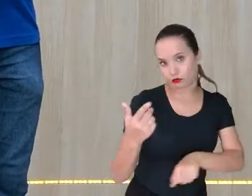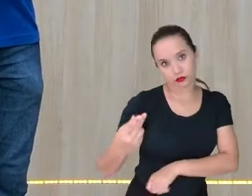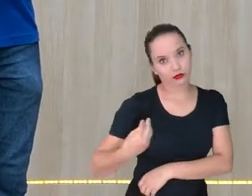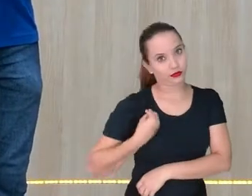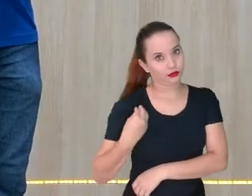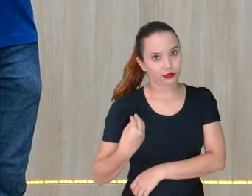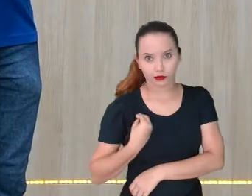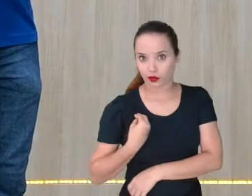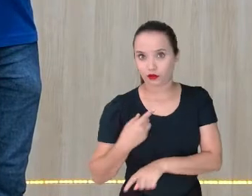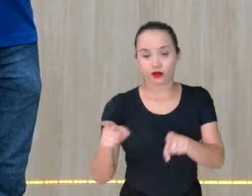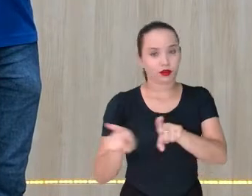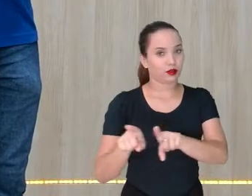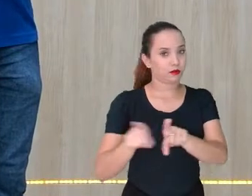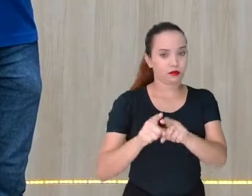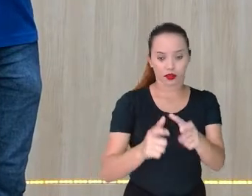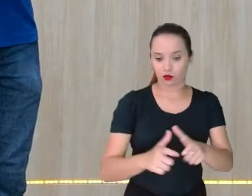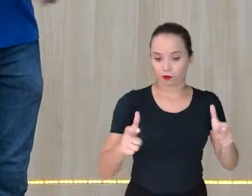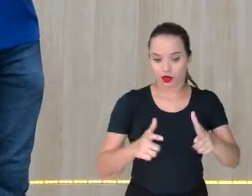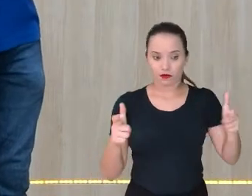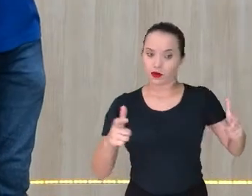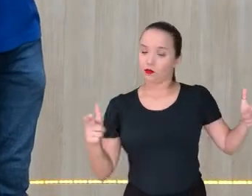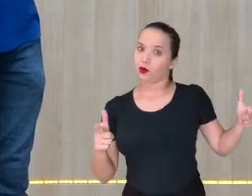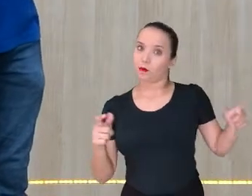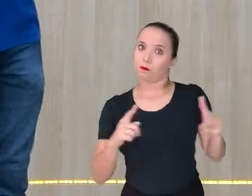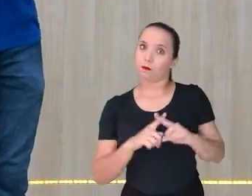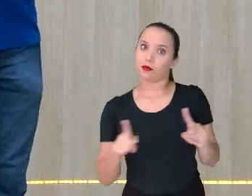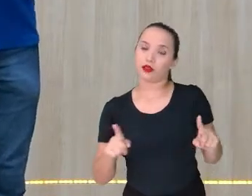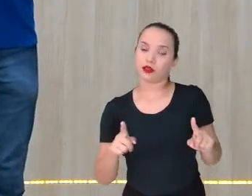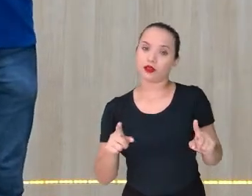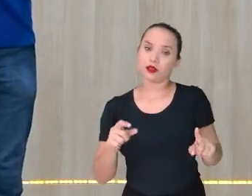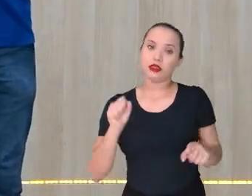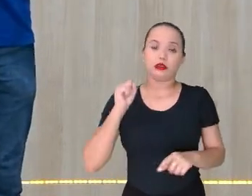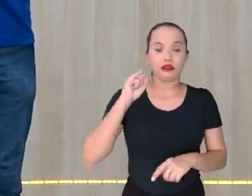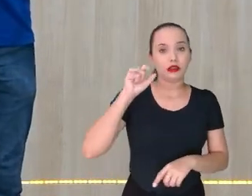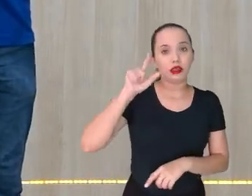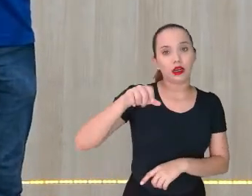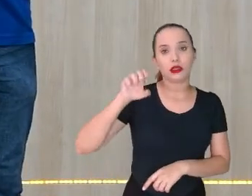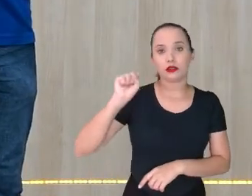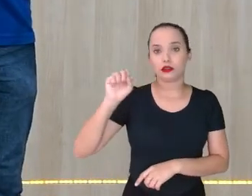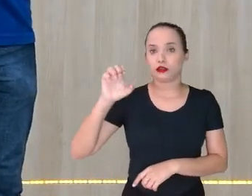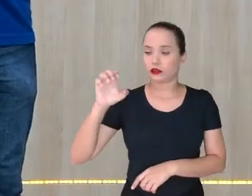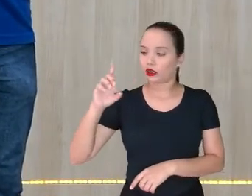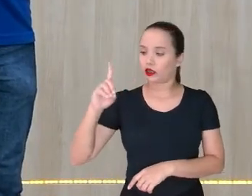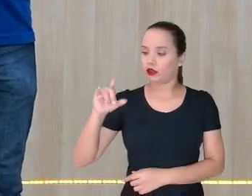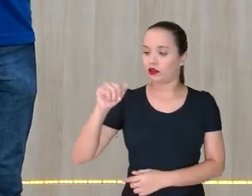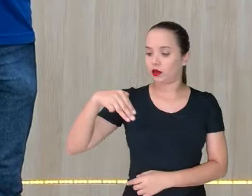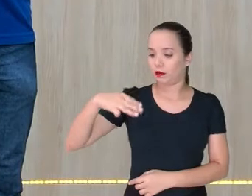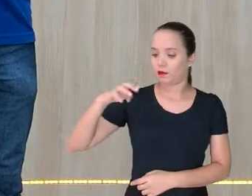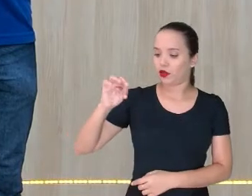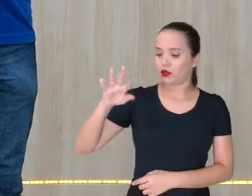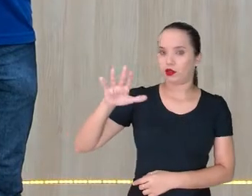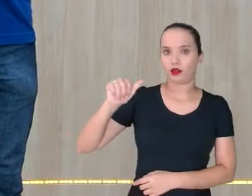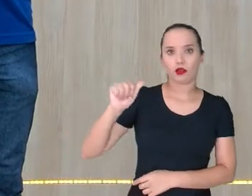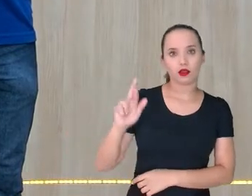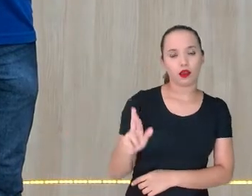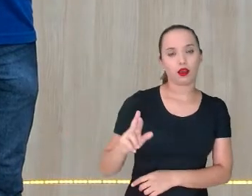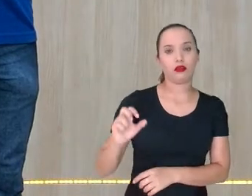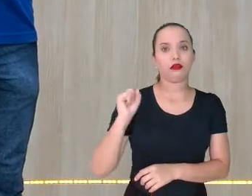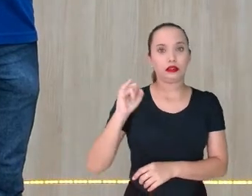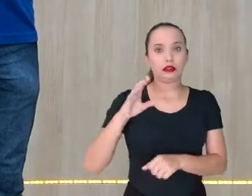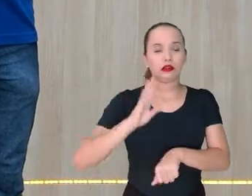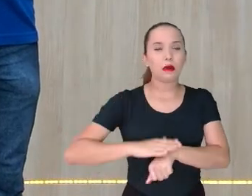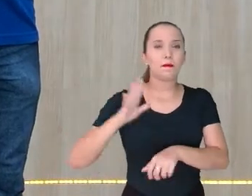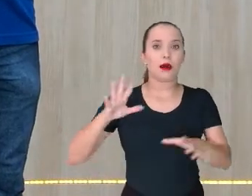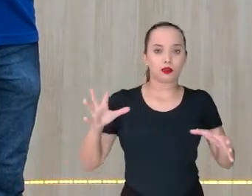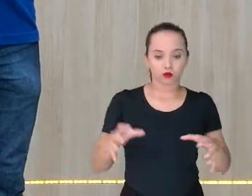não cresce. Agora, o que é que acontece? Se ela for uma rocha sedimentar, quanto mais sedimento for acumulando, ela vai